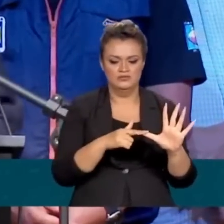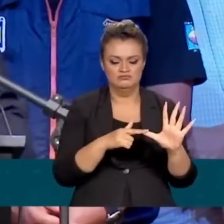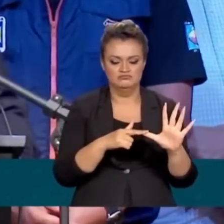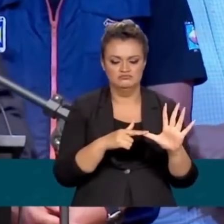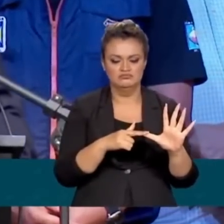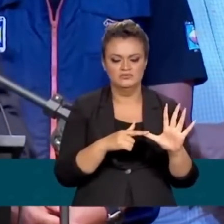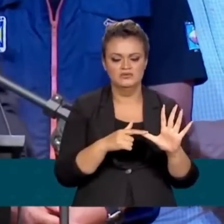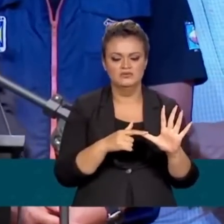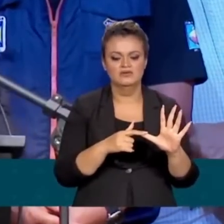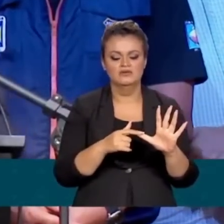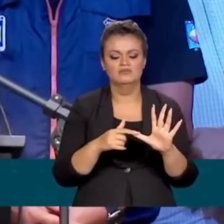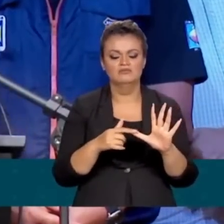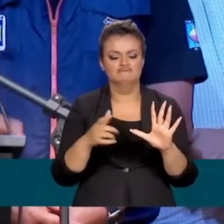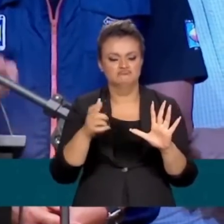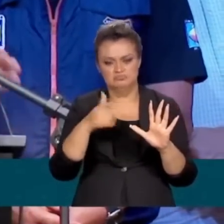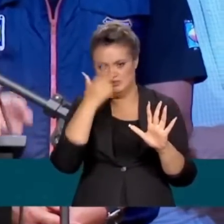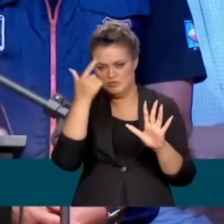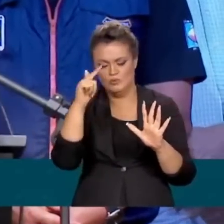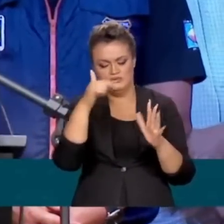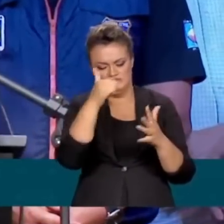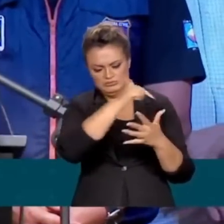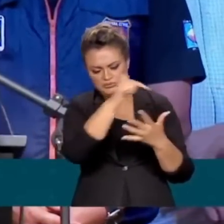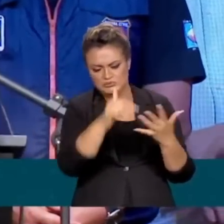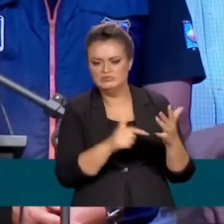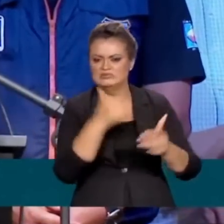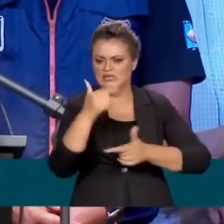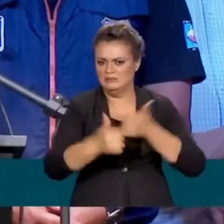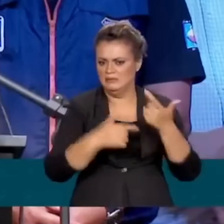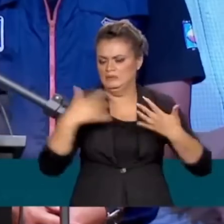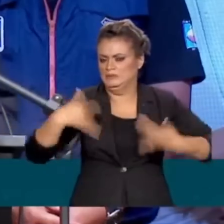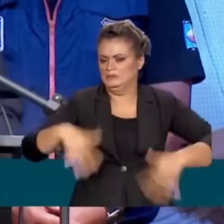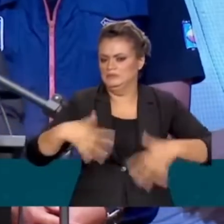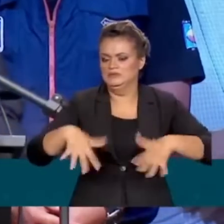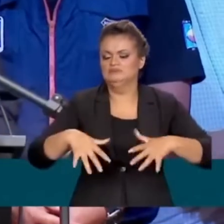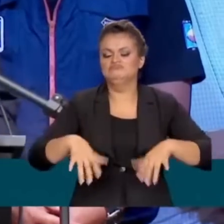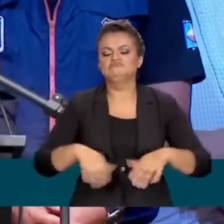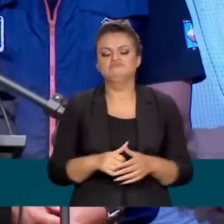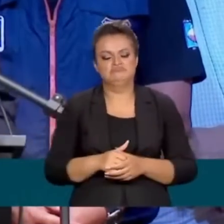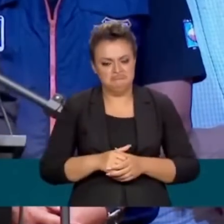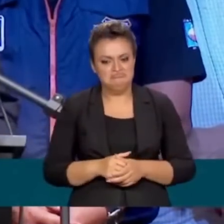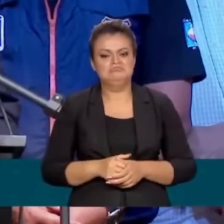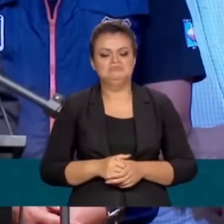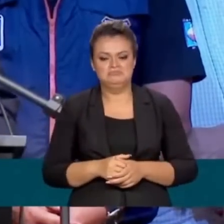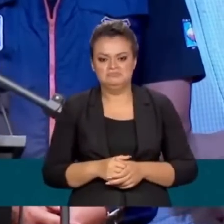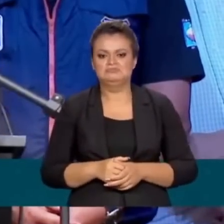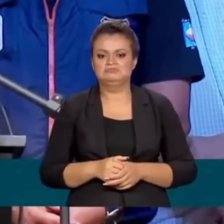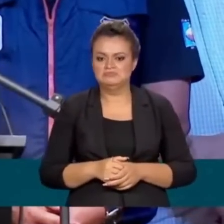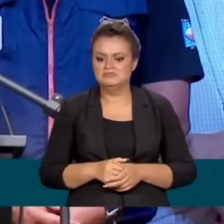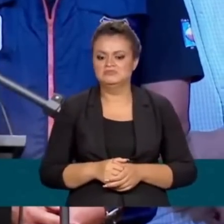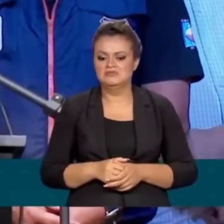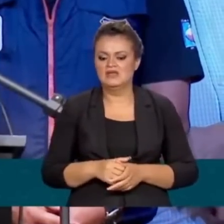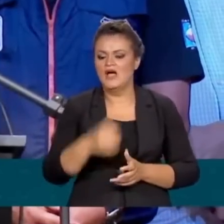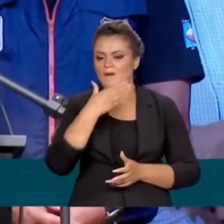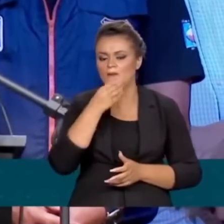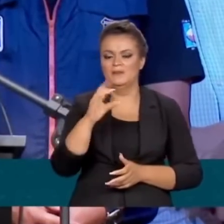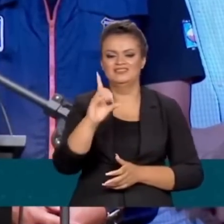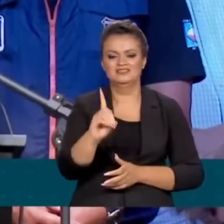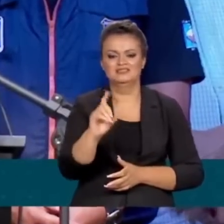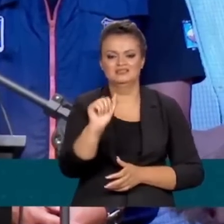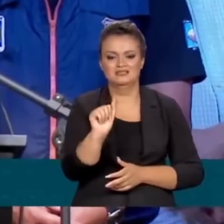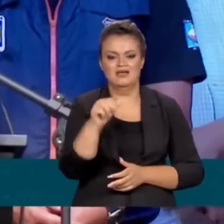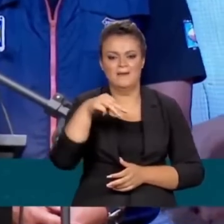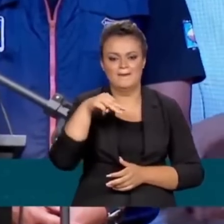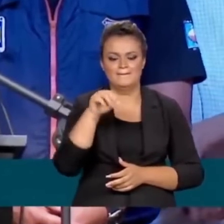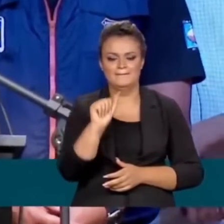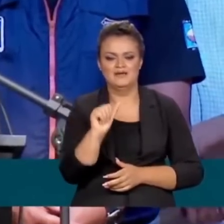Comando Militar do sudeste pelo trabalho dele dos seus comandados aqui na região o brigadeiro Damasceno que